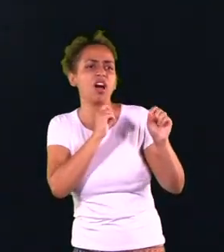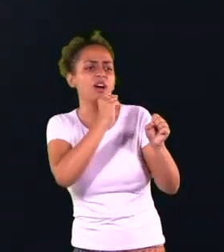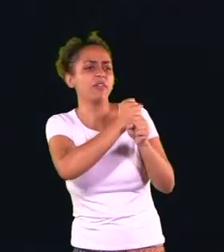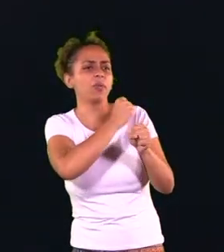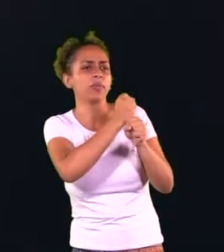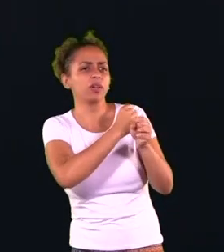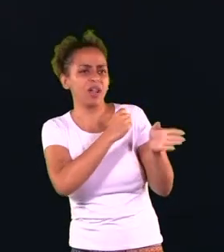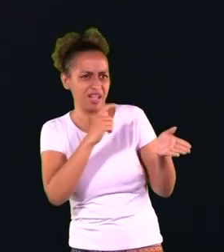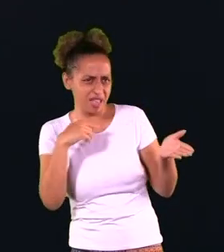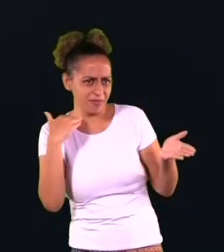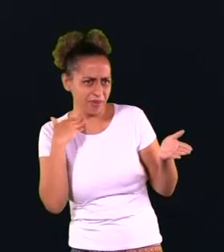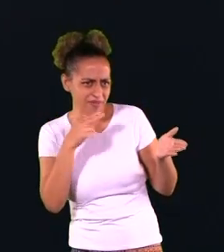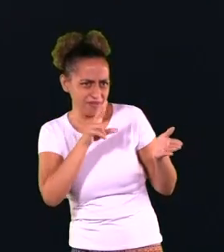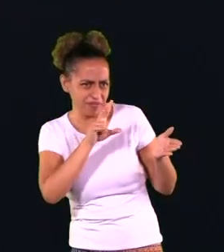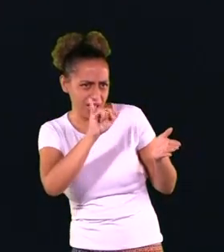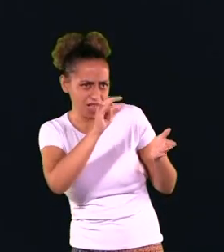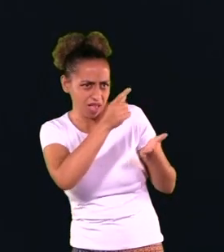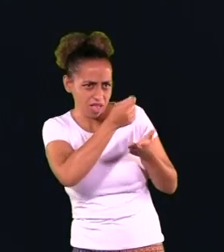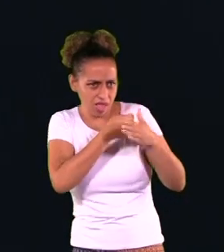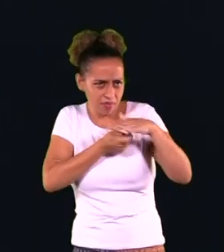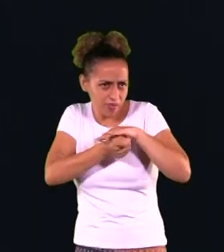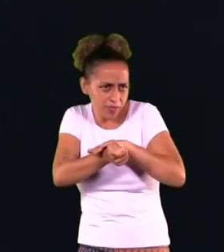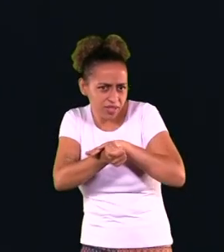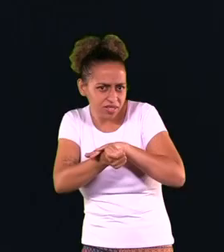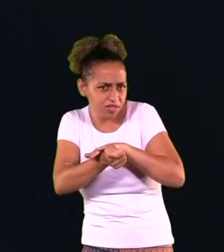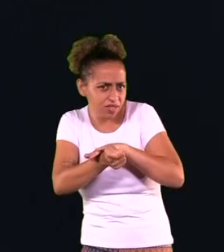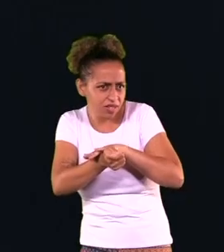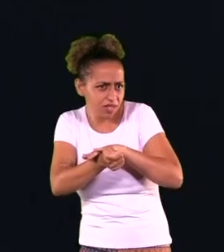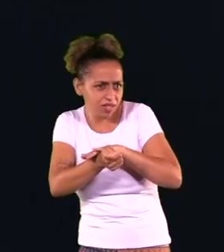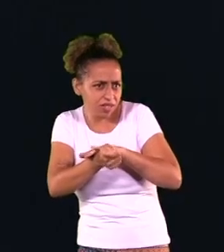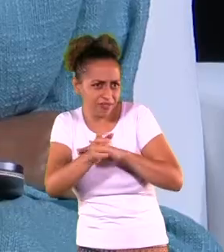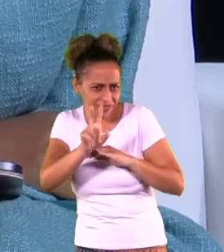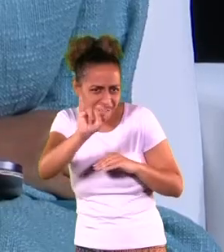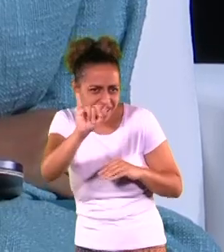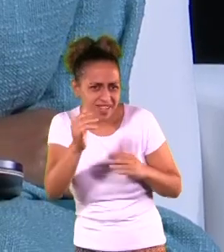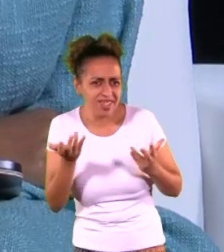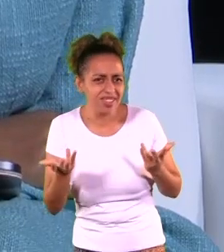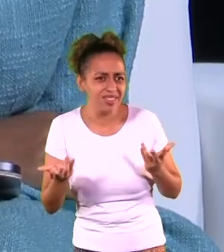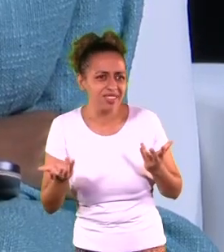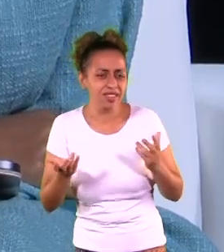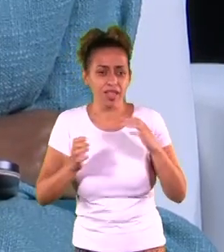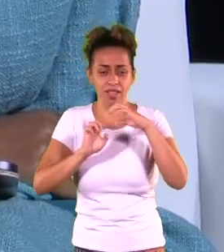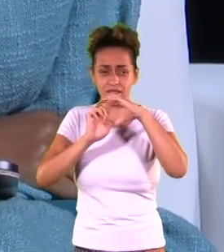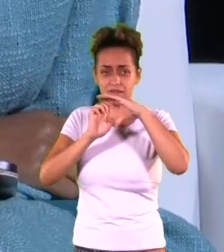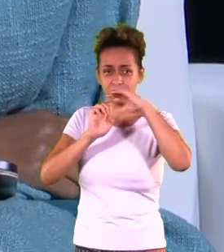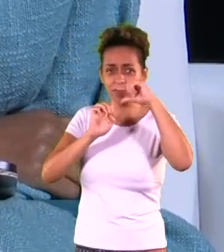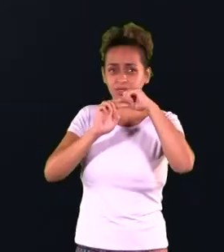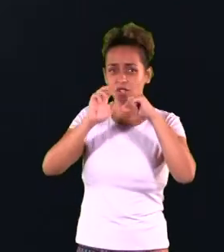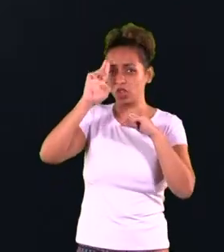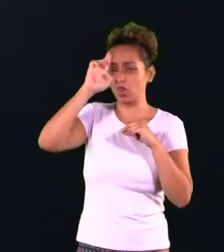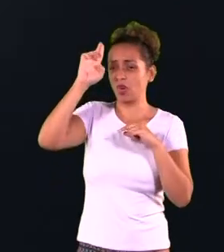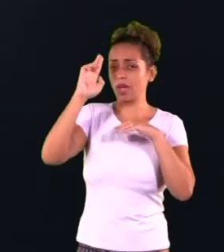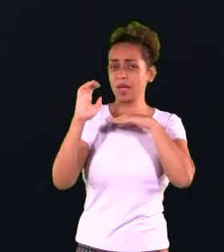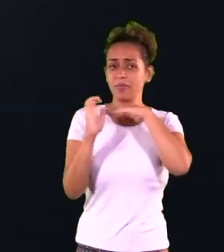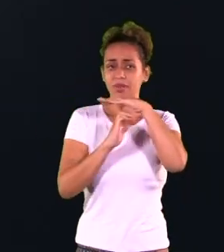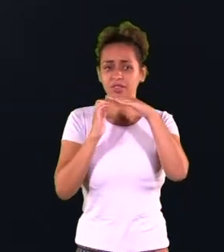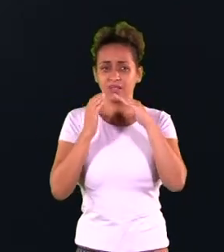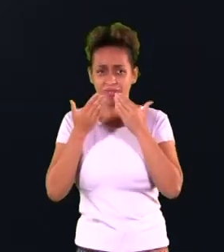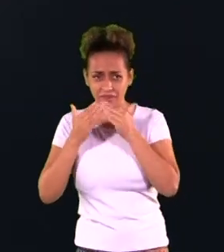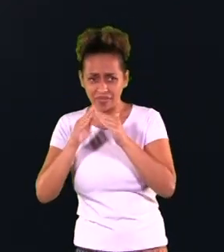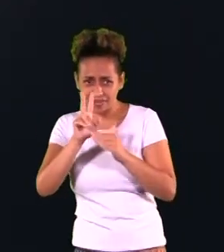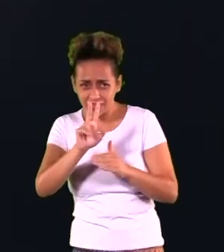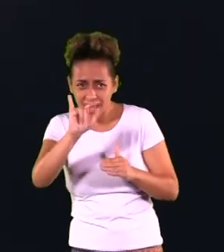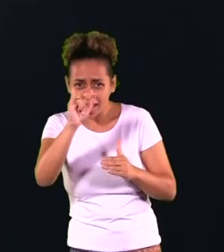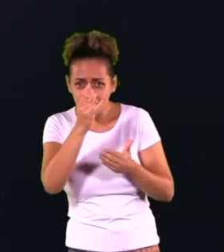investimentos nos pequenos negócios daqueles pequenos empresários de favela de comunidade e quando vocês fizerem